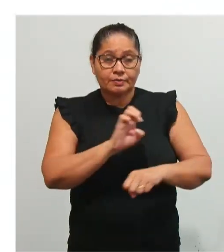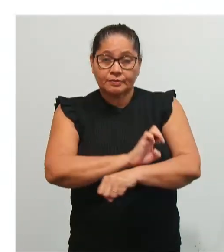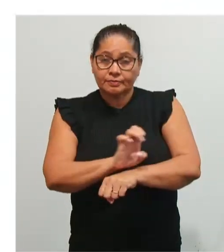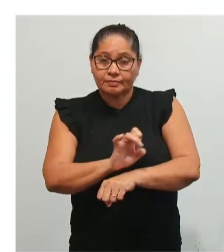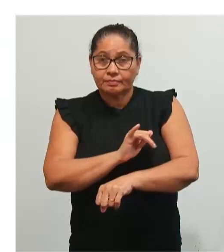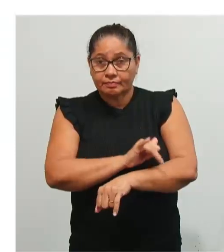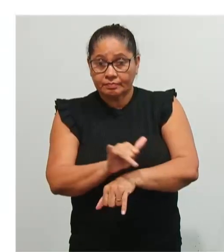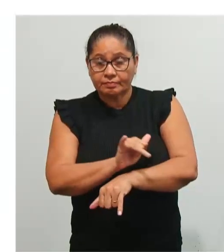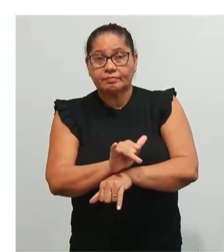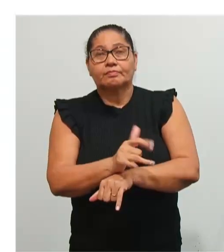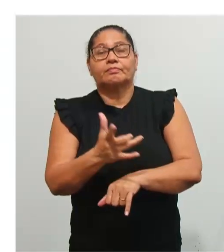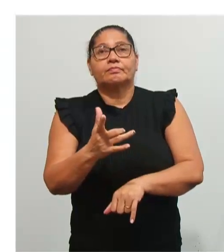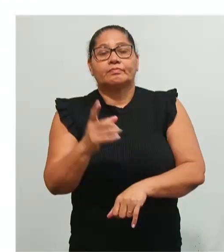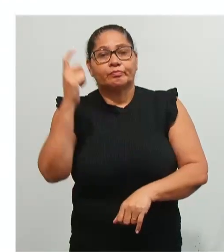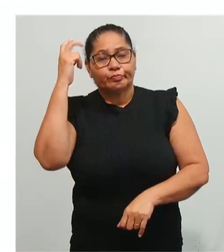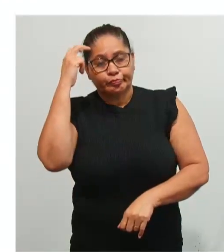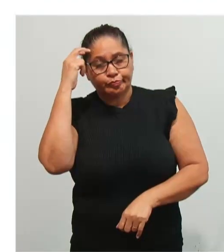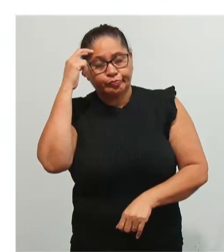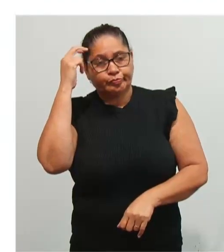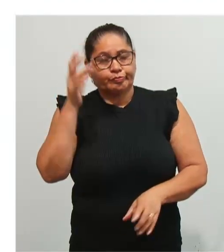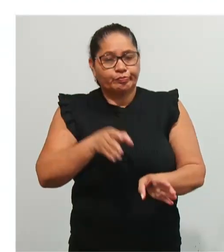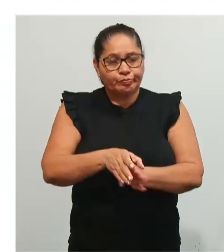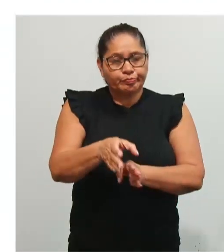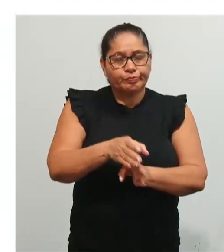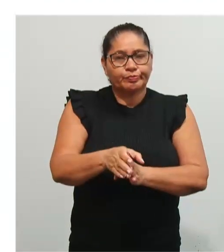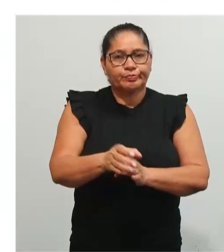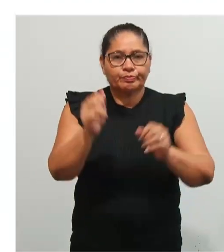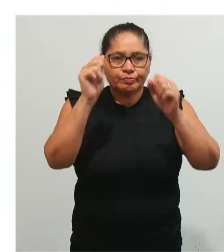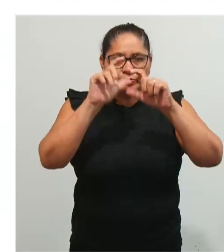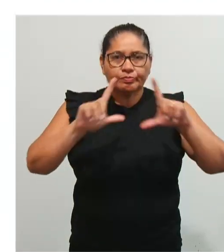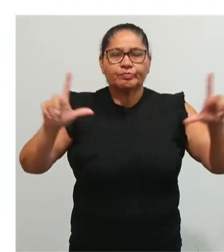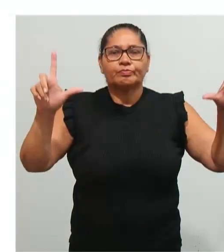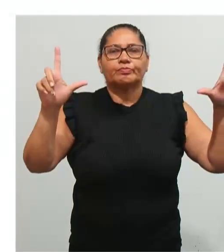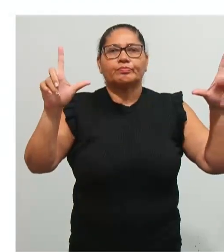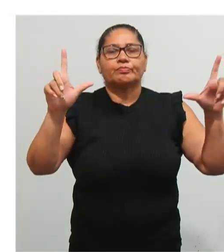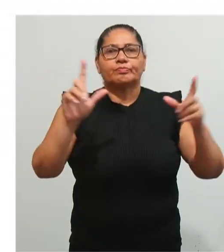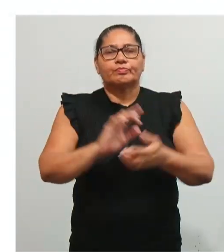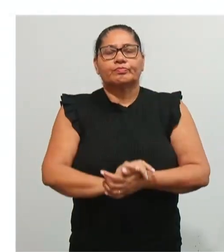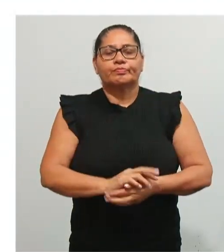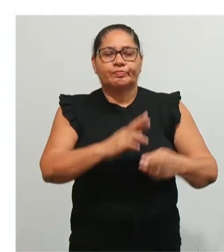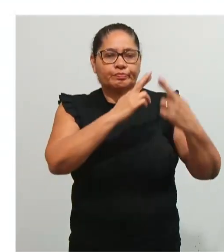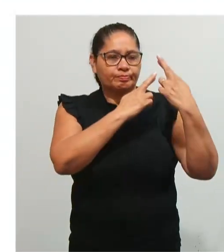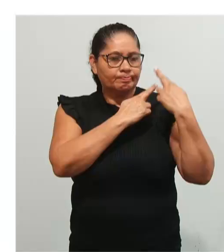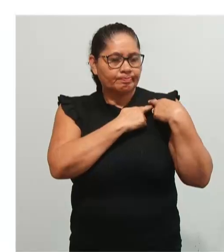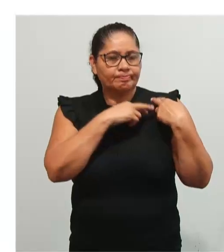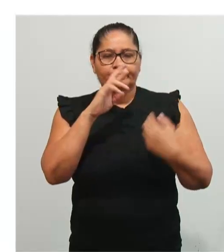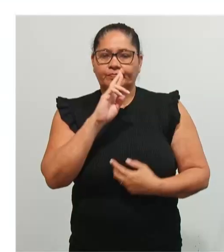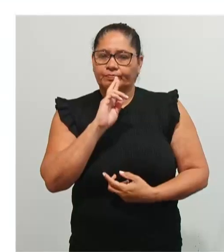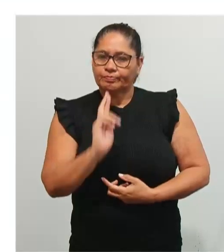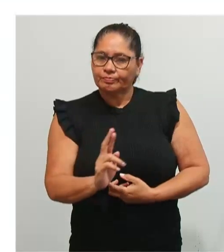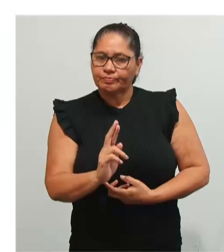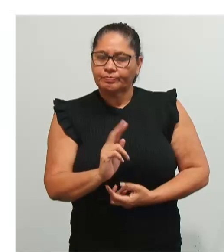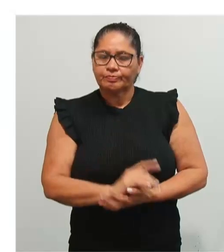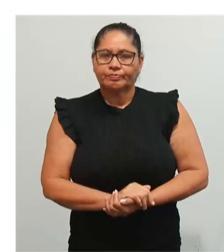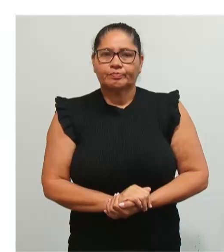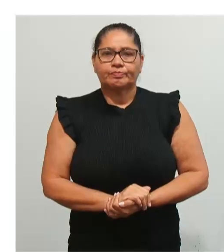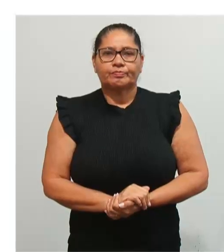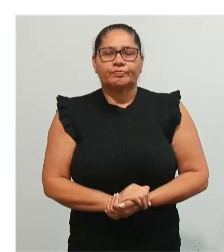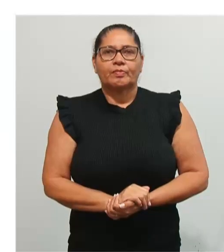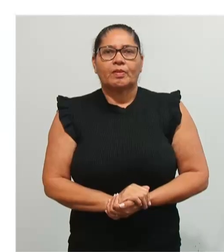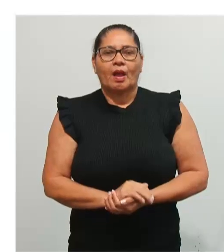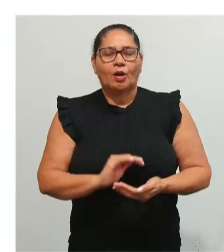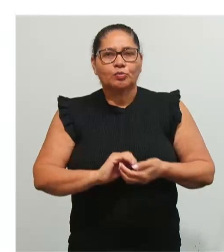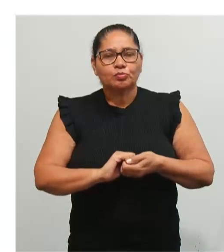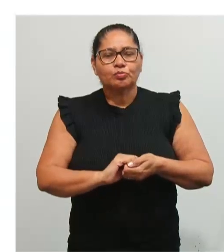e culturas e orienta-se pelos princípios da transparência, equidade, responsabilidade por resultados, cumprimento de